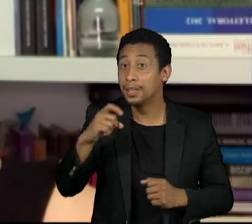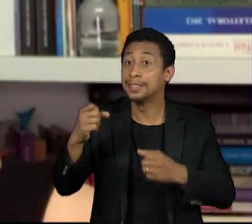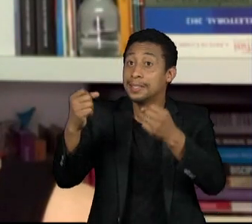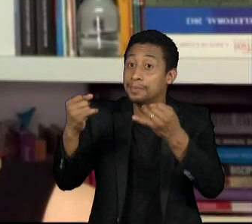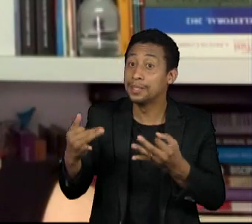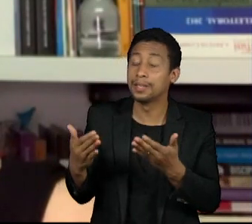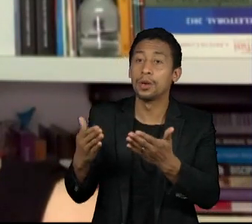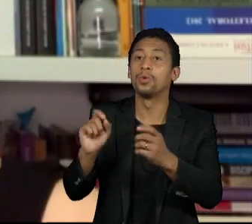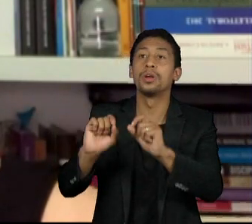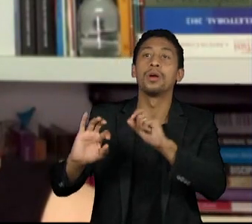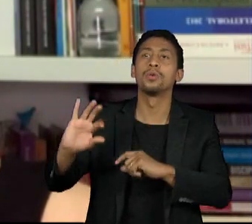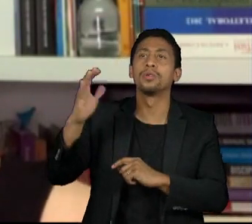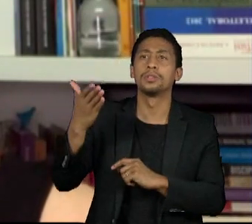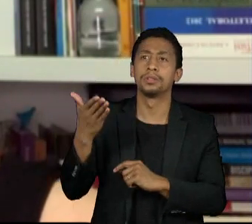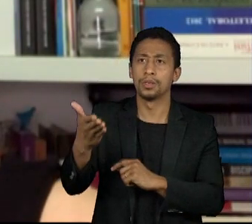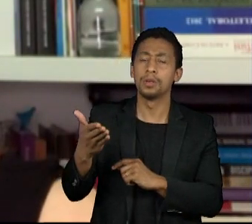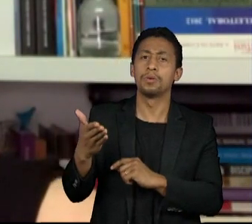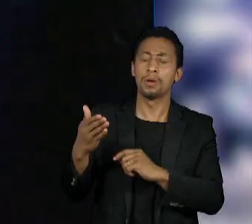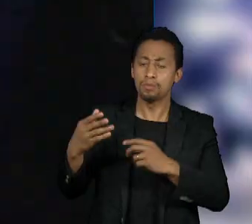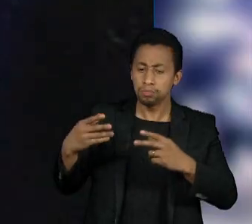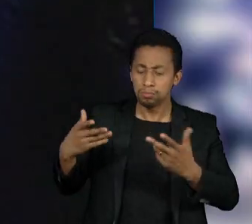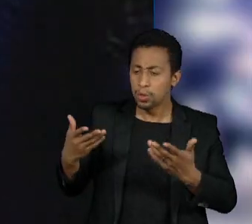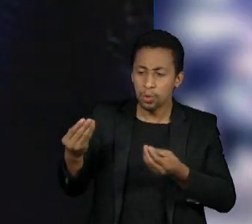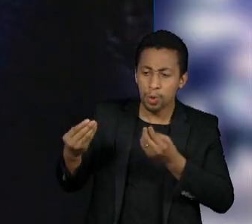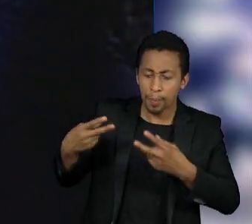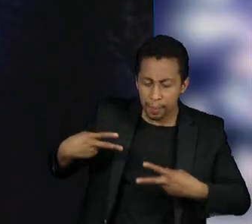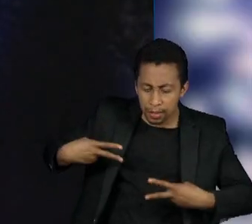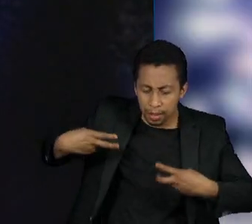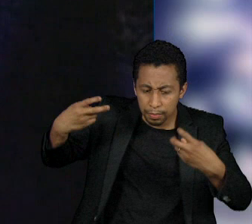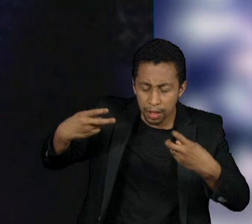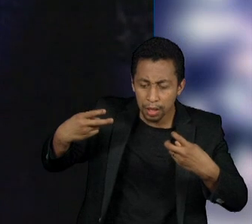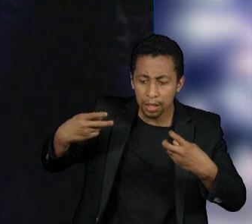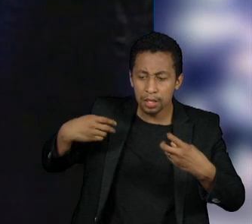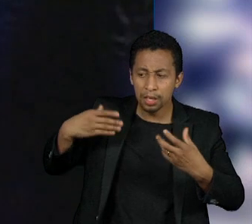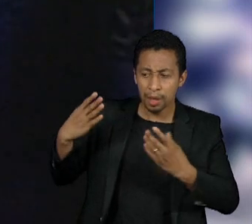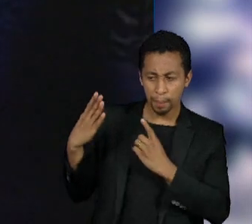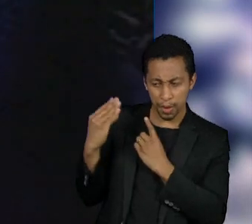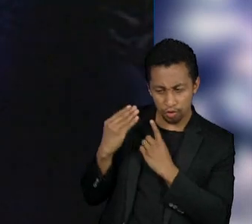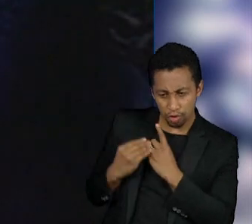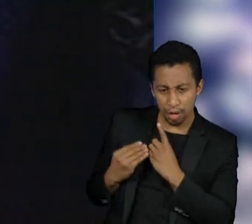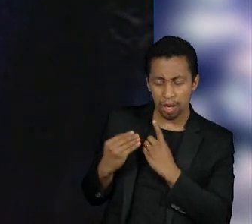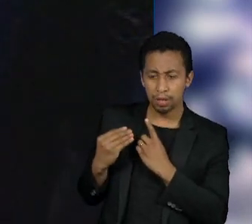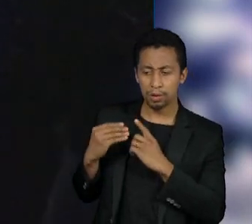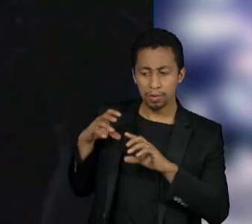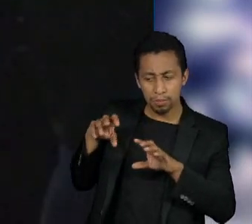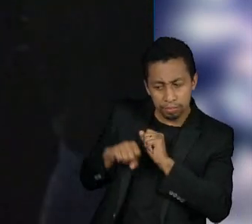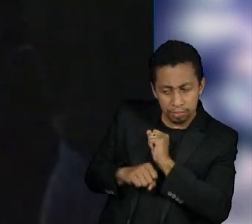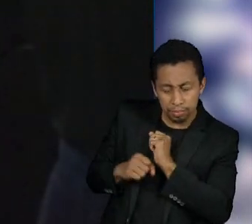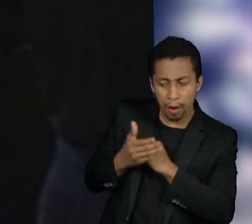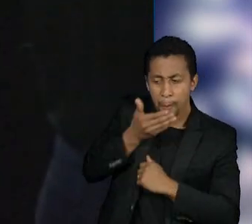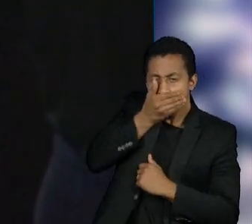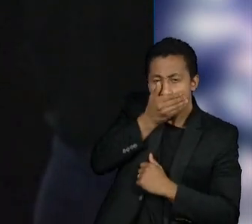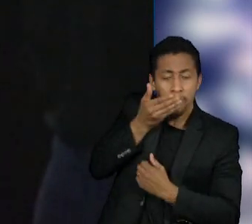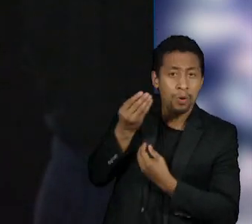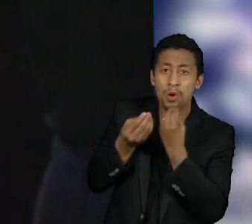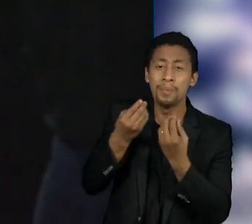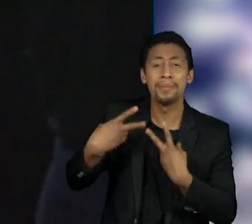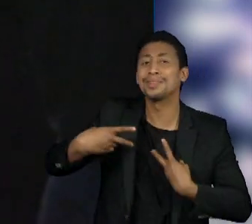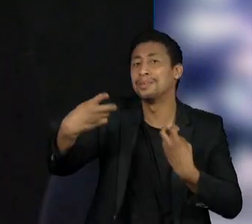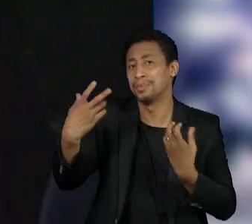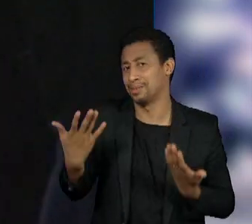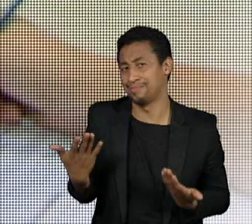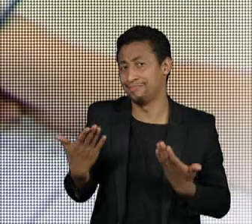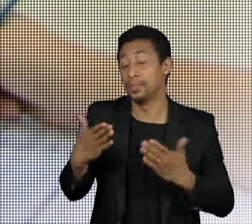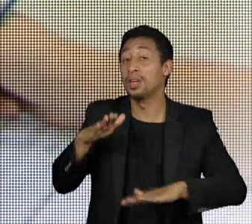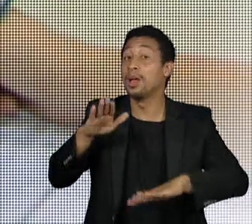casos é que a própria vítima perceba que ela está em um ciclo de violência e em um relacionamento abusivo. Muitas vezes, esse